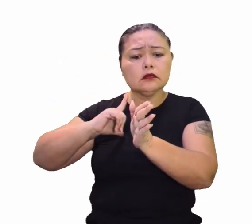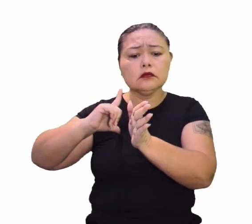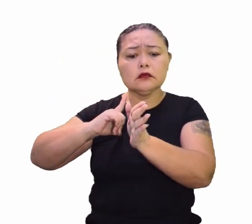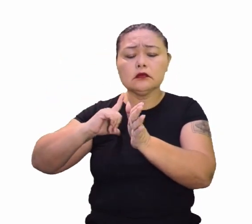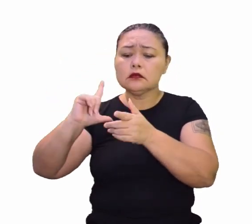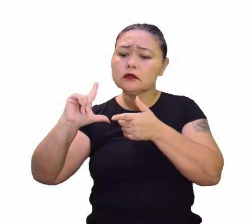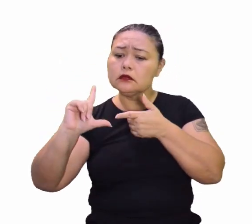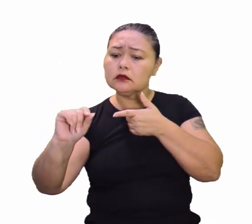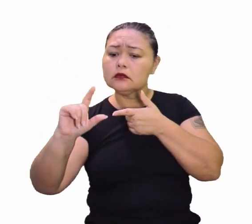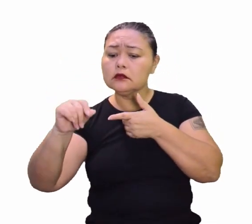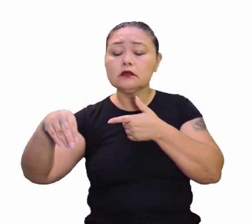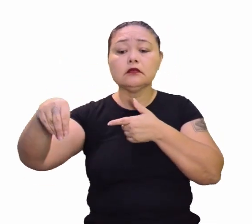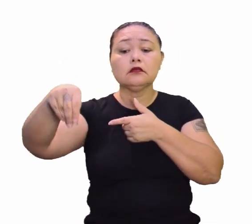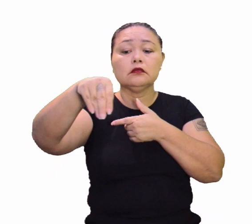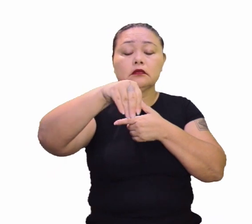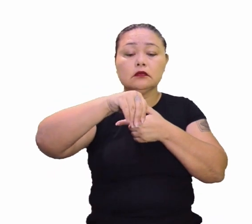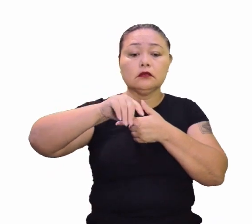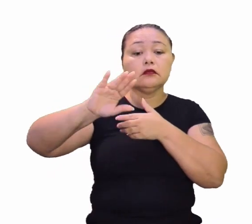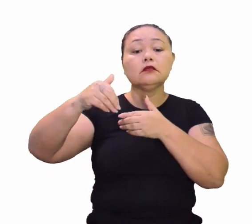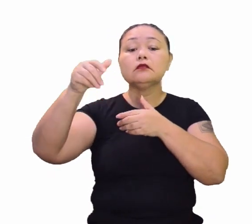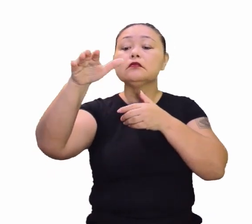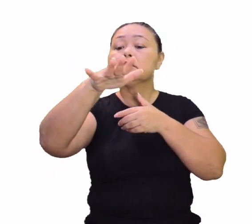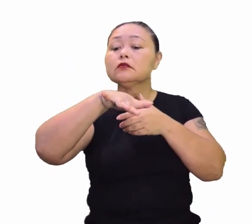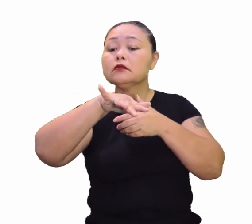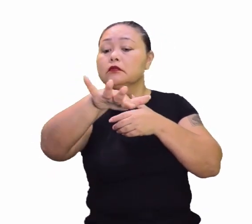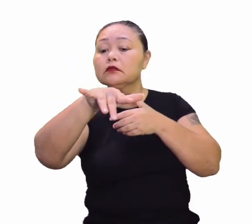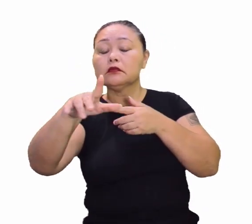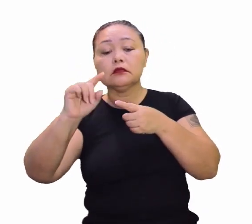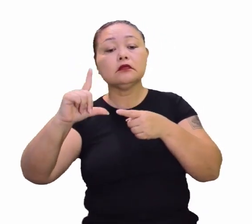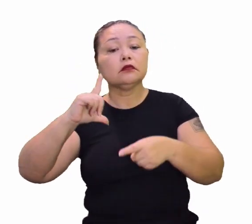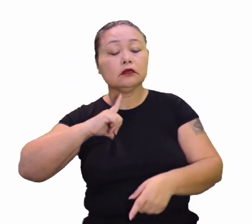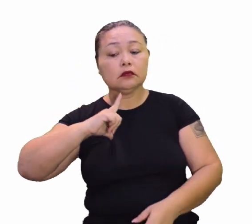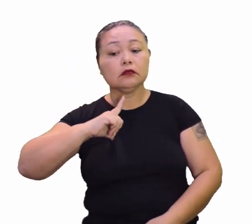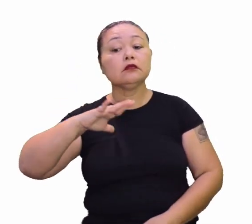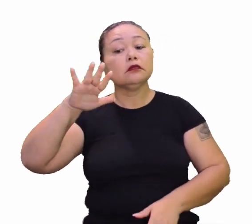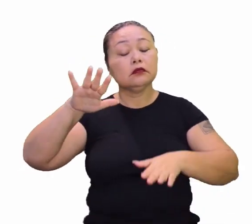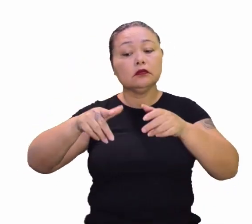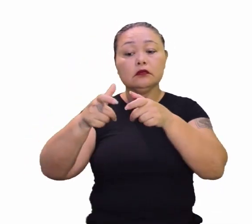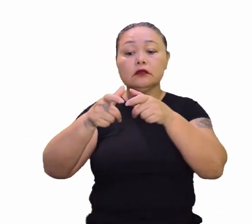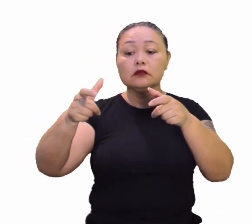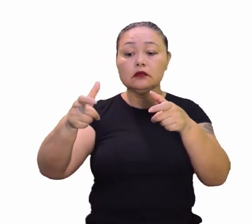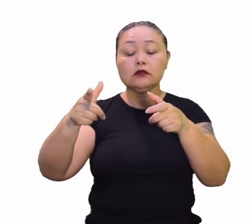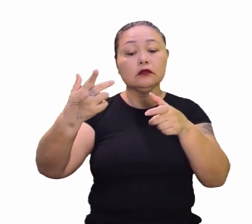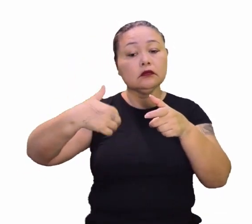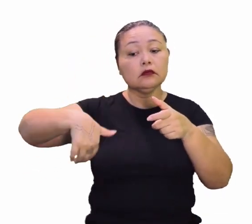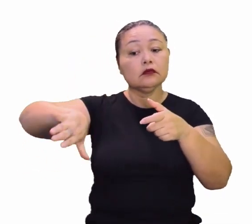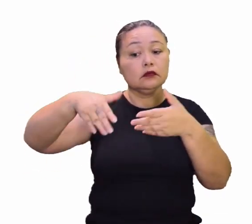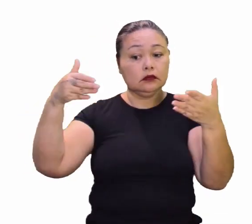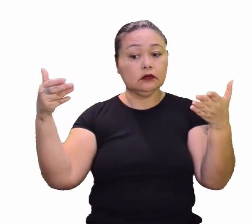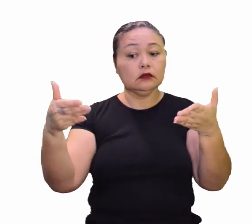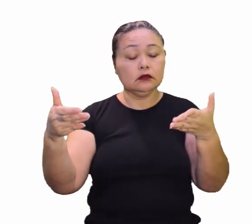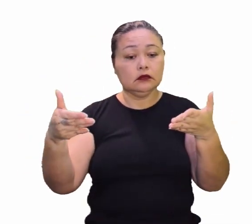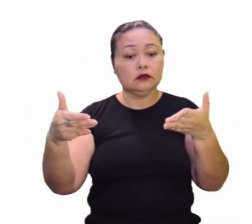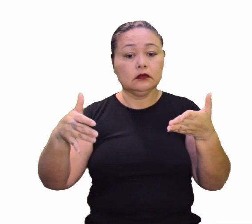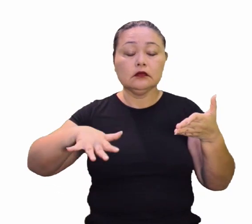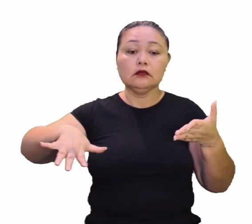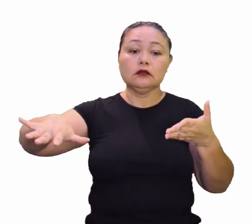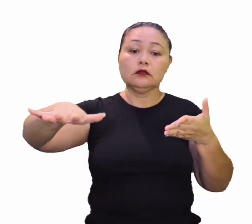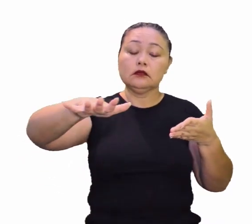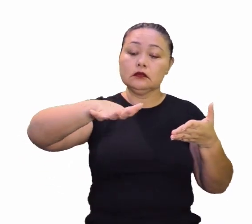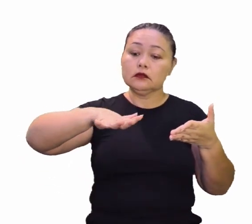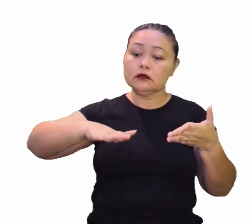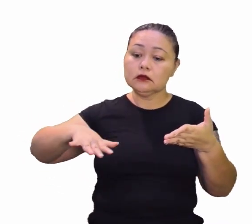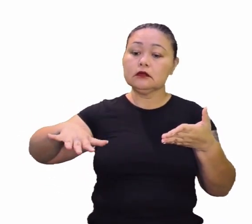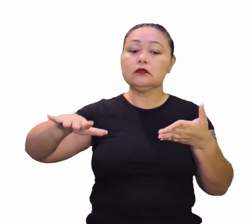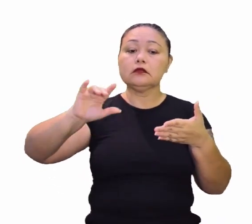cada vez fugindo dessas áreas, indo para outras regiões. Muito bem. Por isso que a maior concentração hoje é nessa região